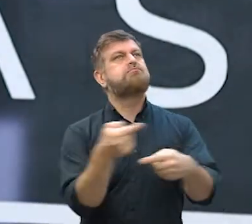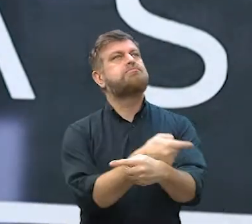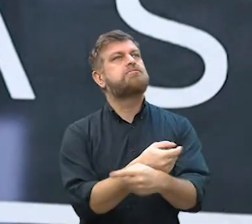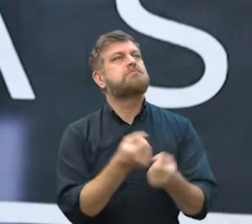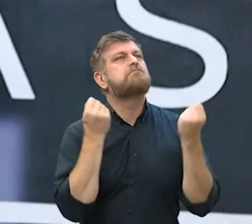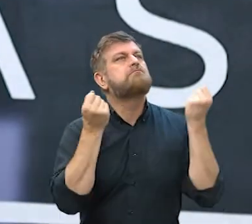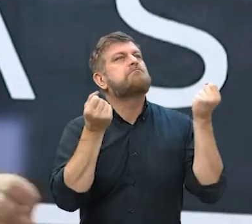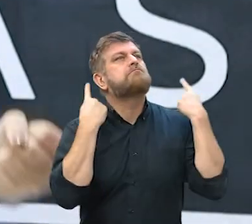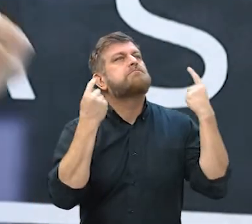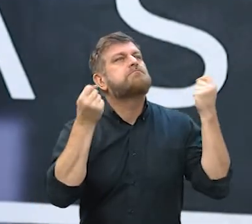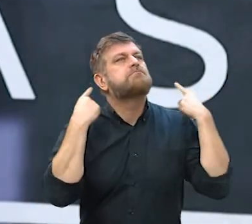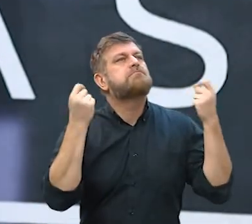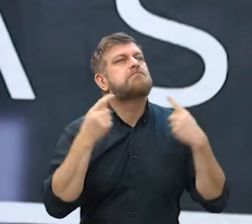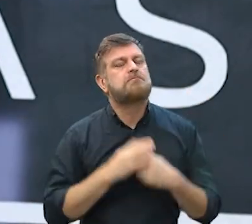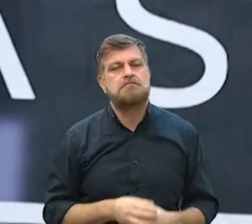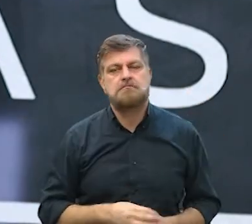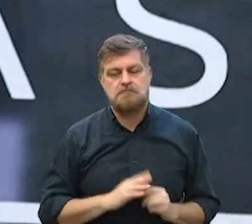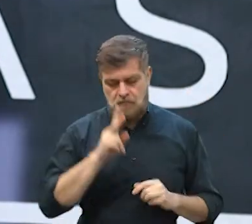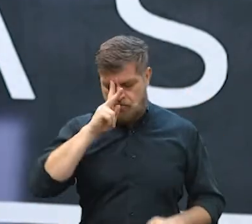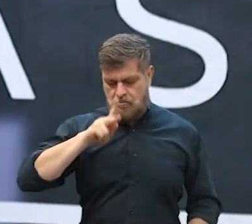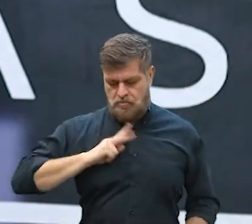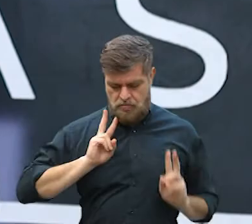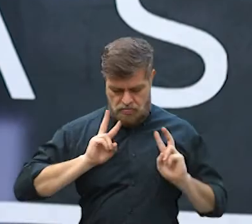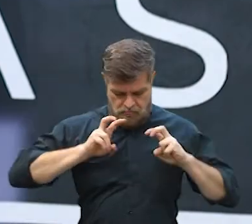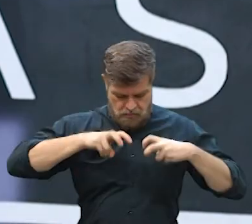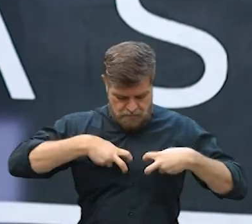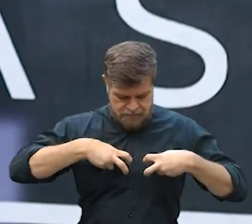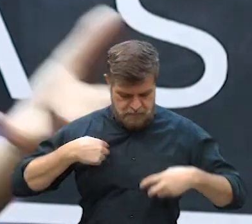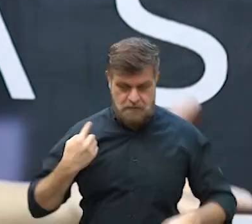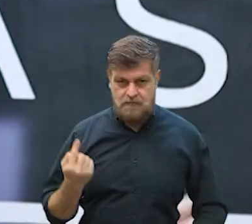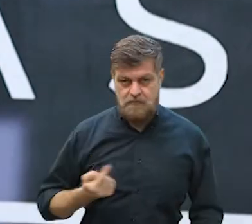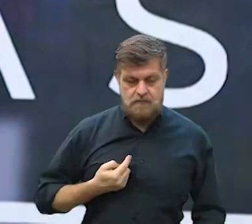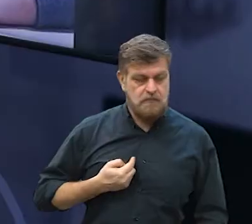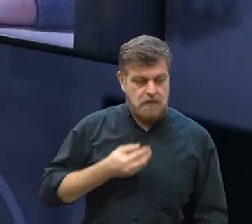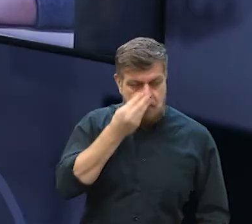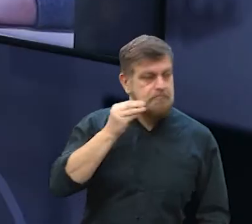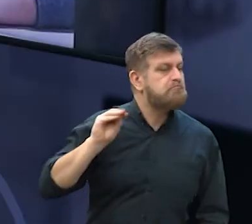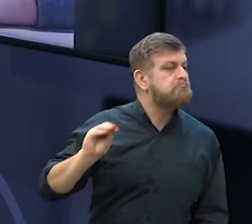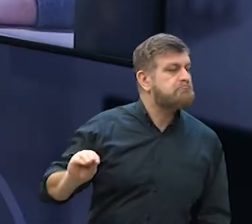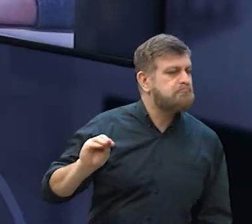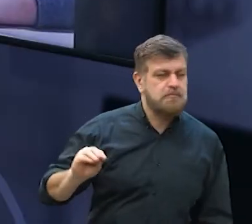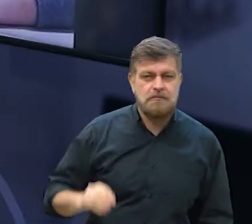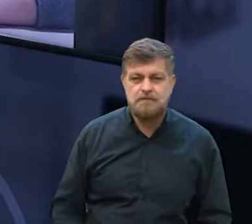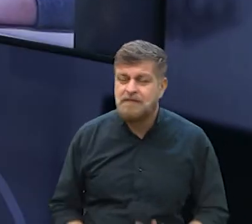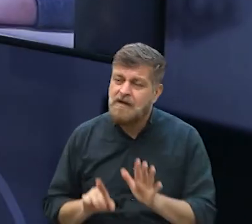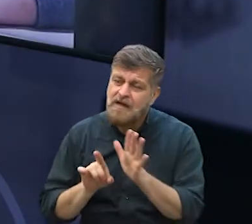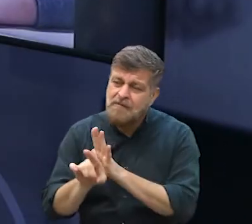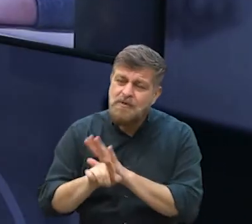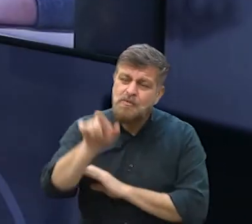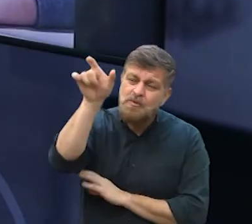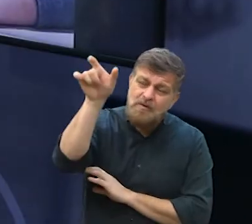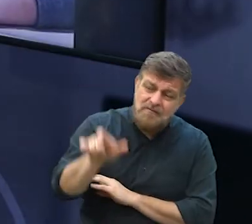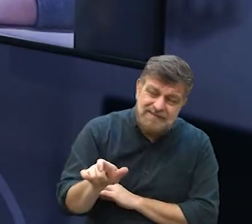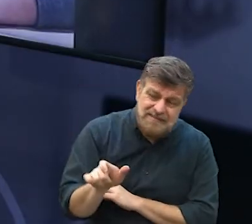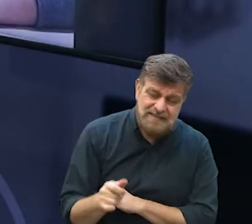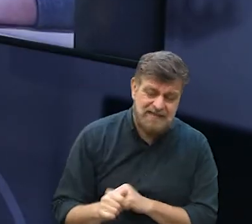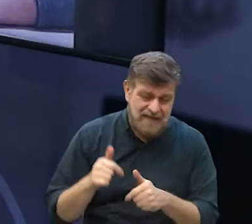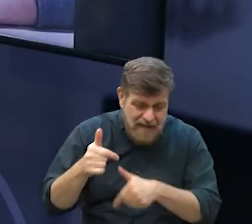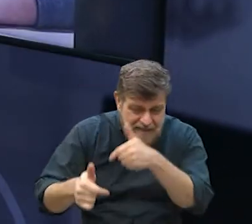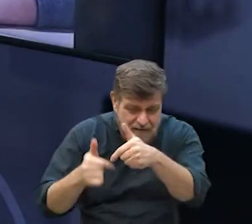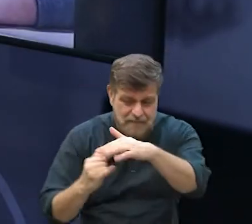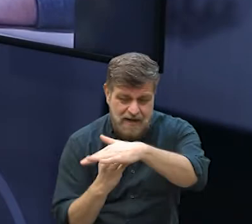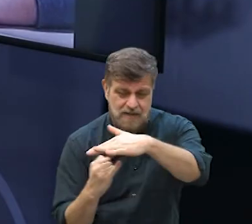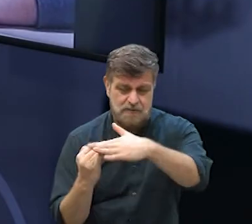passaram a se fechar, olhar mais para a própria dificuldade, não olhar ao redor. Na sua visão, enquanto uma pessoa que está aí à frente de